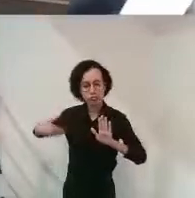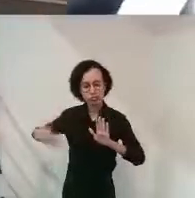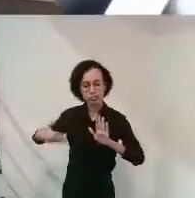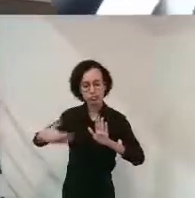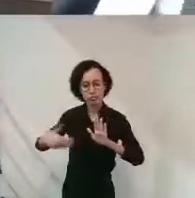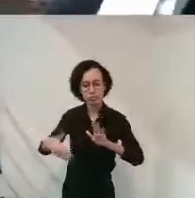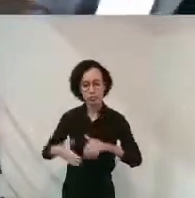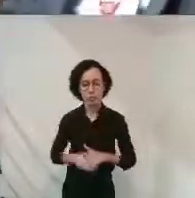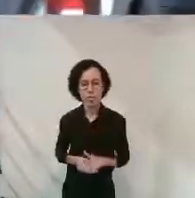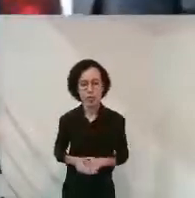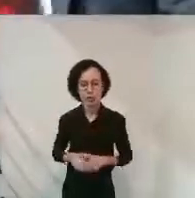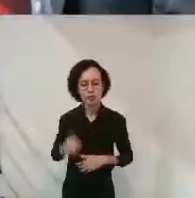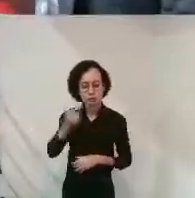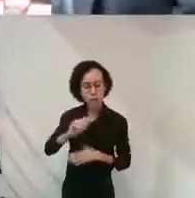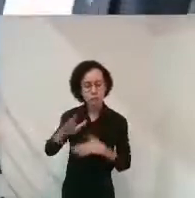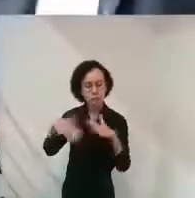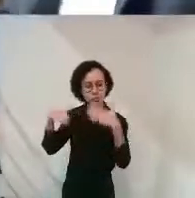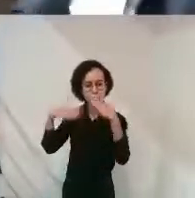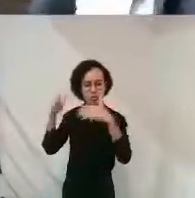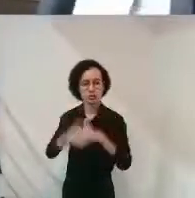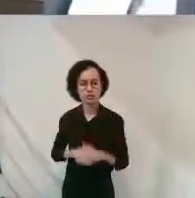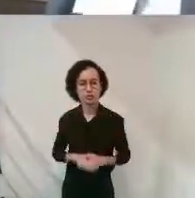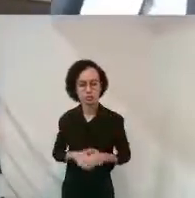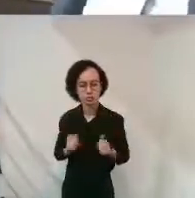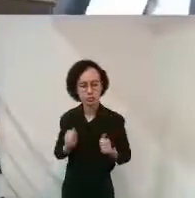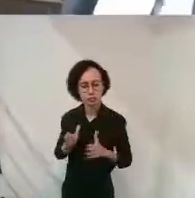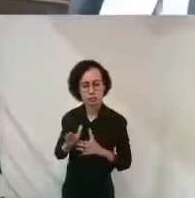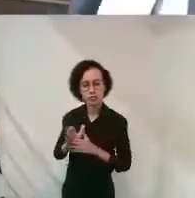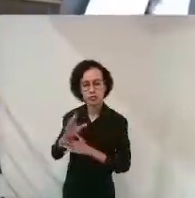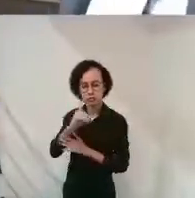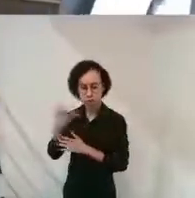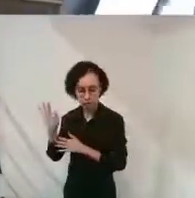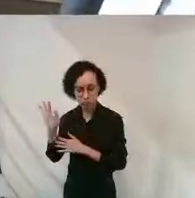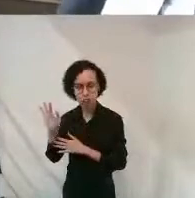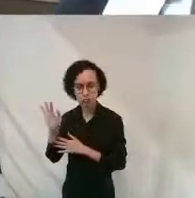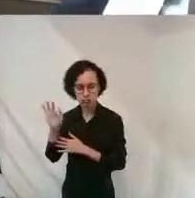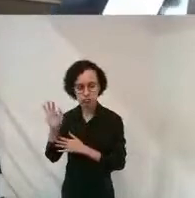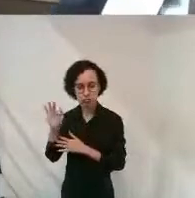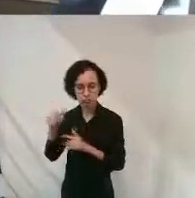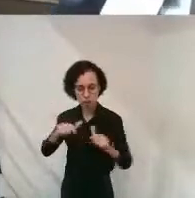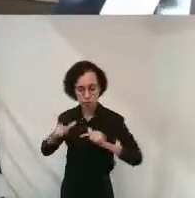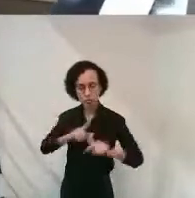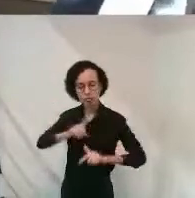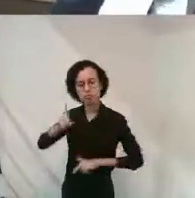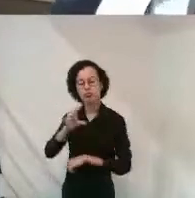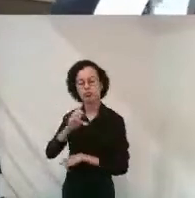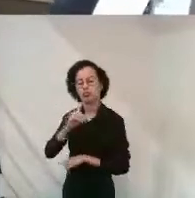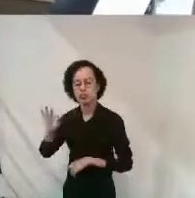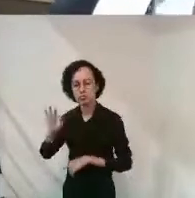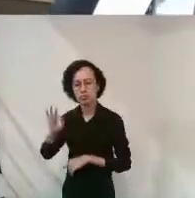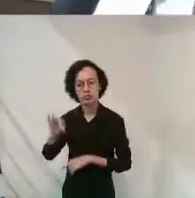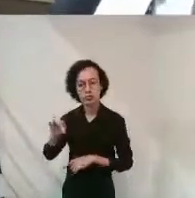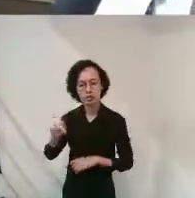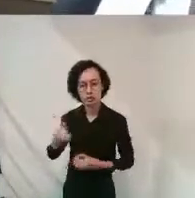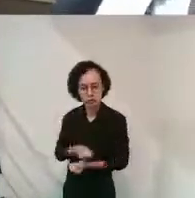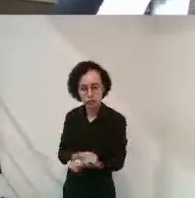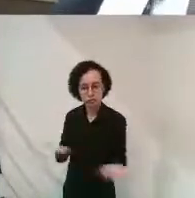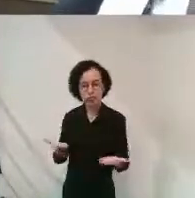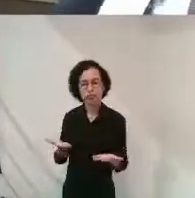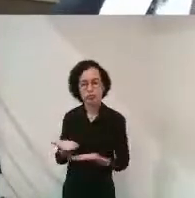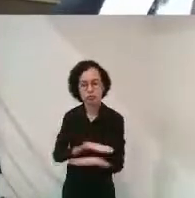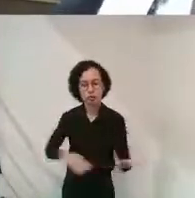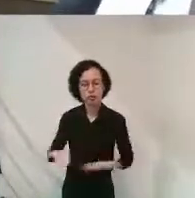Carlos conseguiu desenvolver na atuação no Ministério Público do Distrito Federal e Territórios, e a gente está compartilhando isso com o Ministério Público